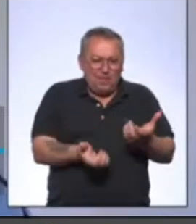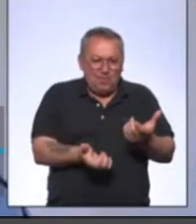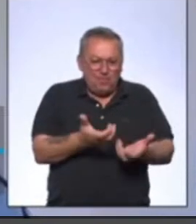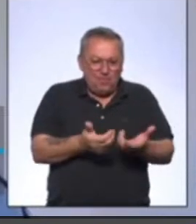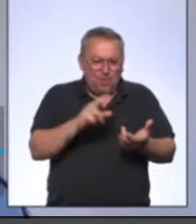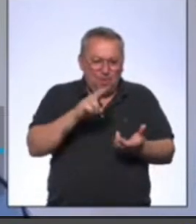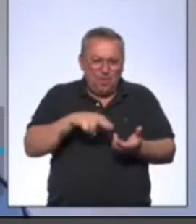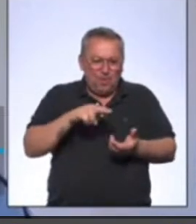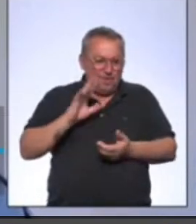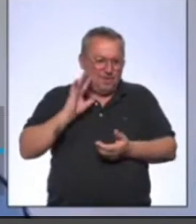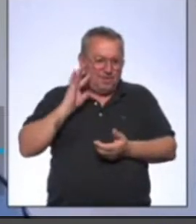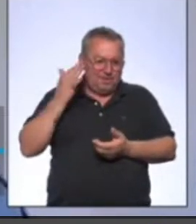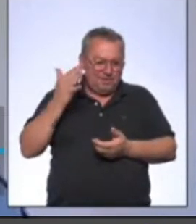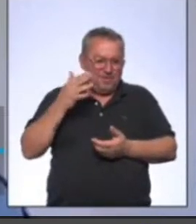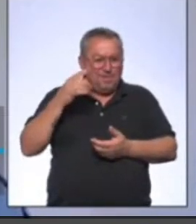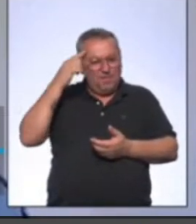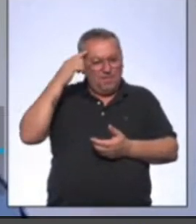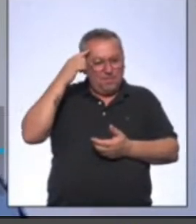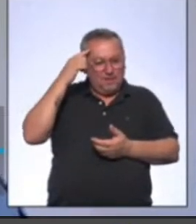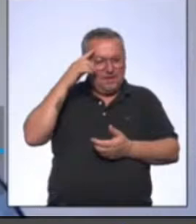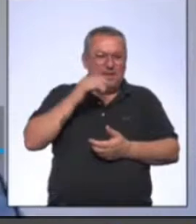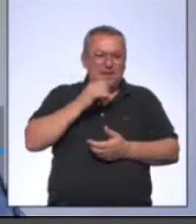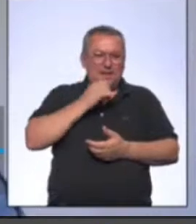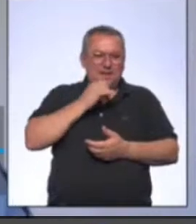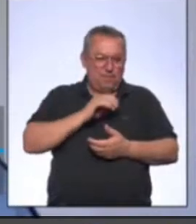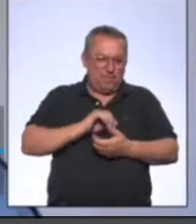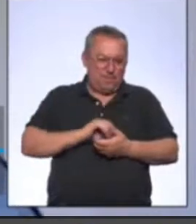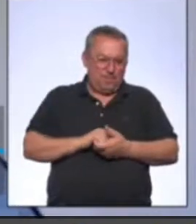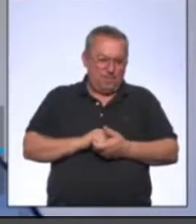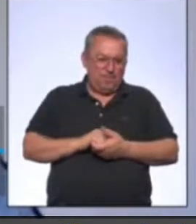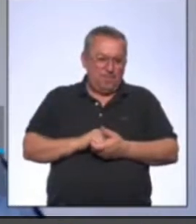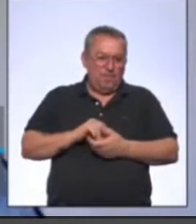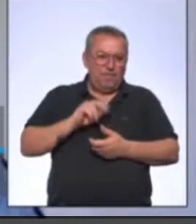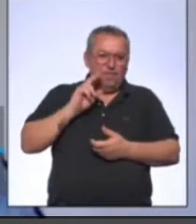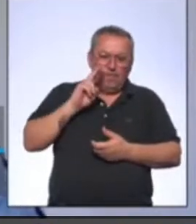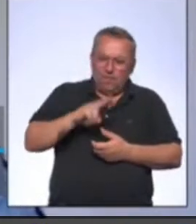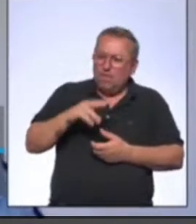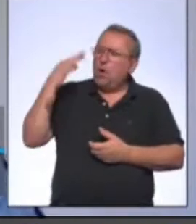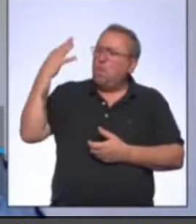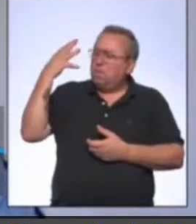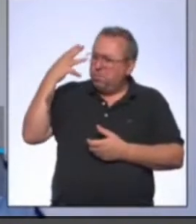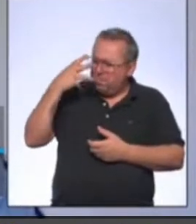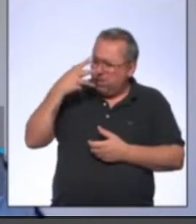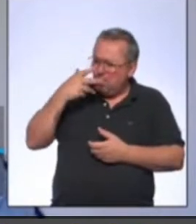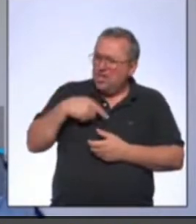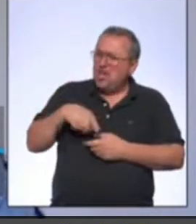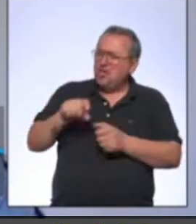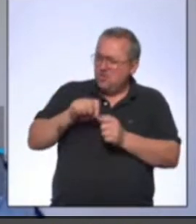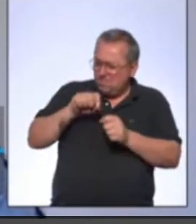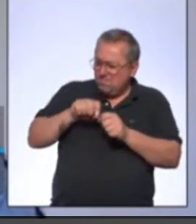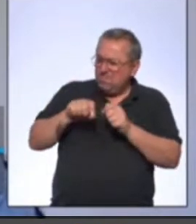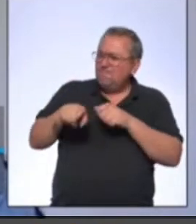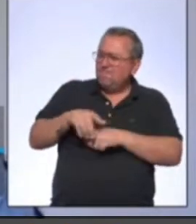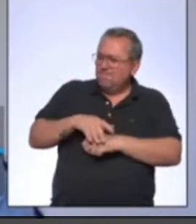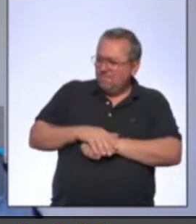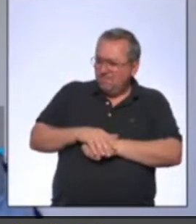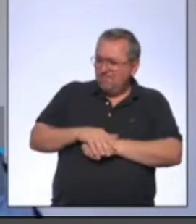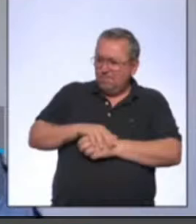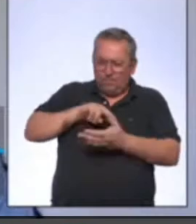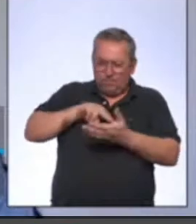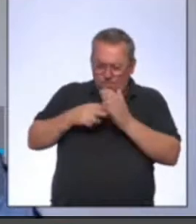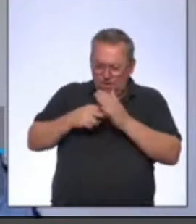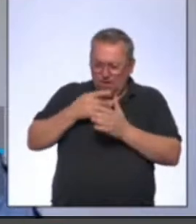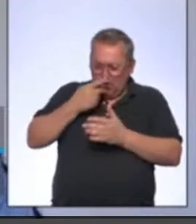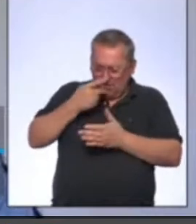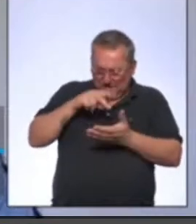Nunca aconteceu, mas vamos usar esse exemplo, né? Aí eu olho para ele e falo, bonito, seu Adriano. Eu estou querendo dizer